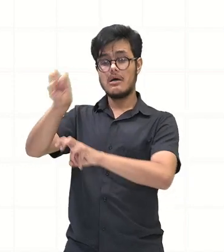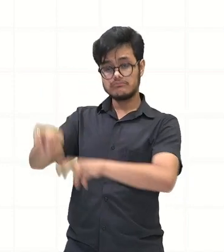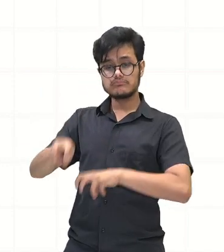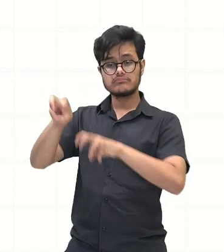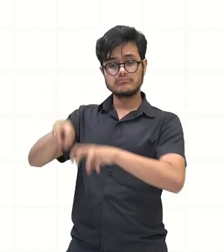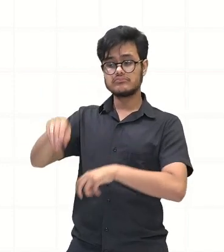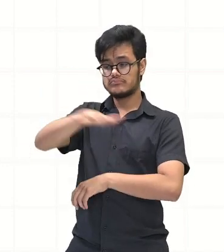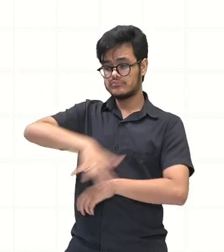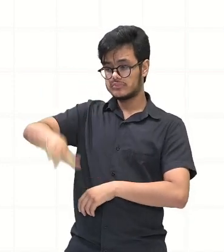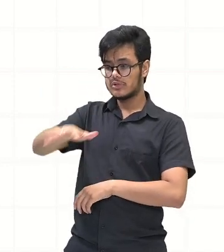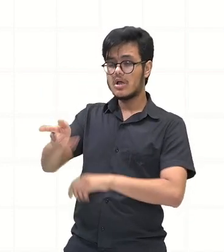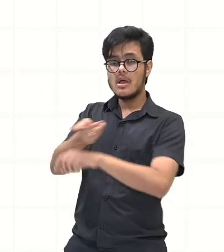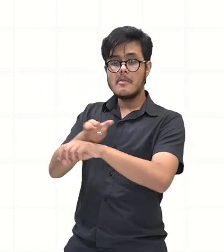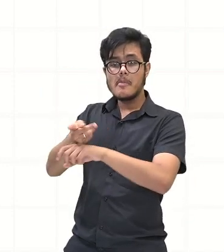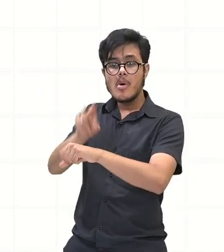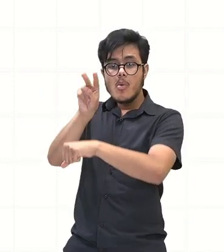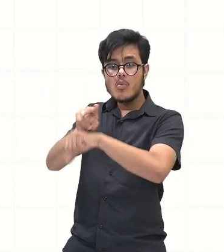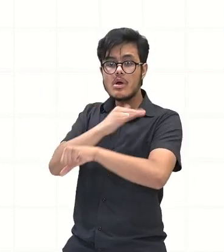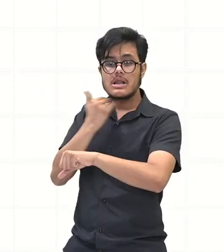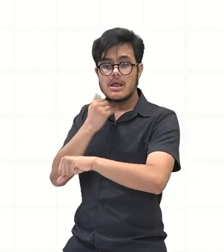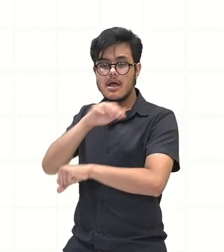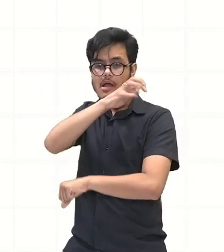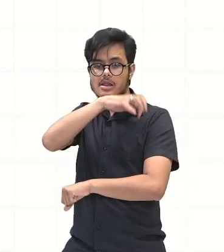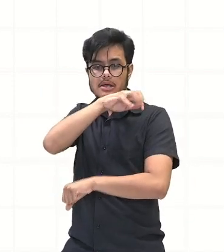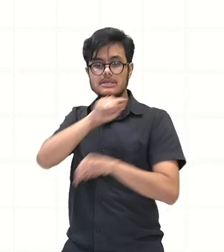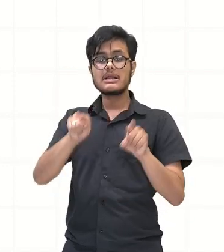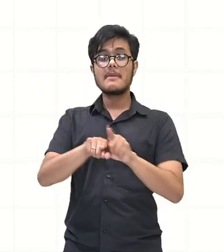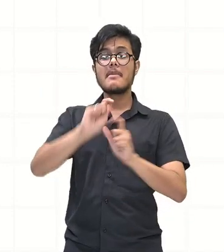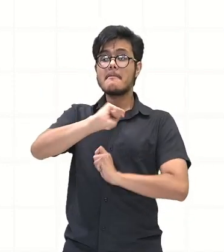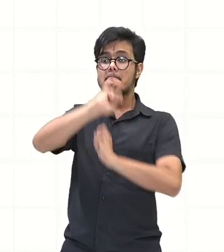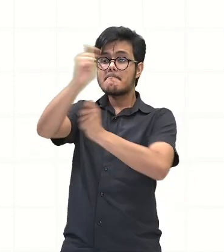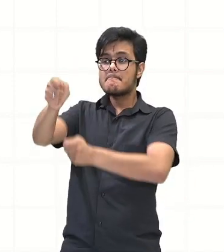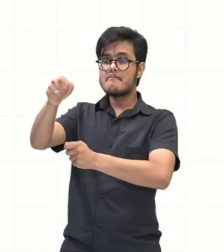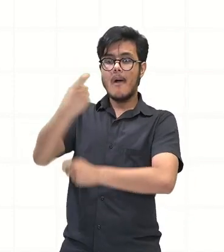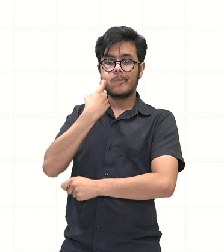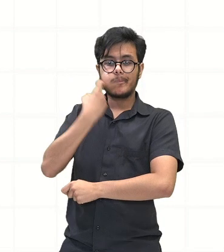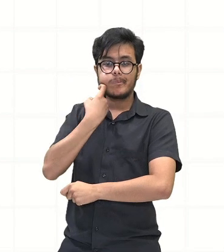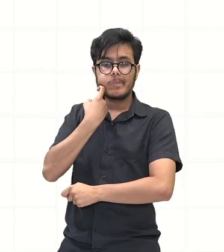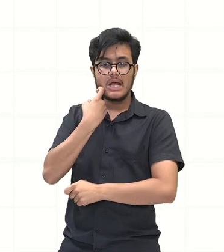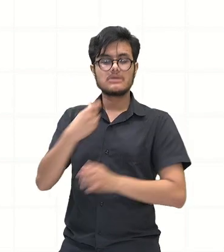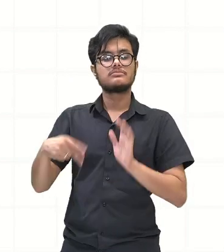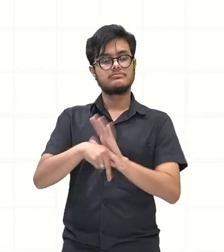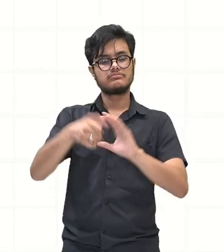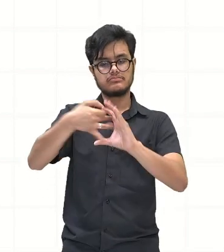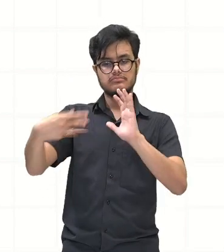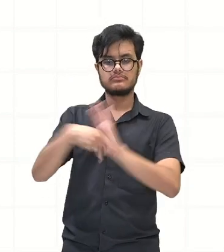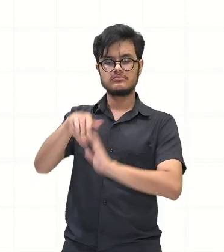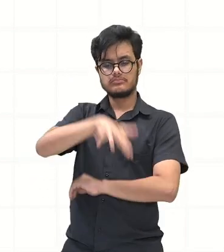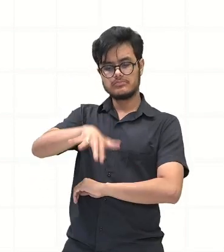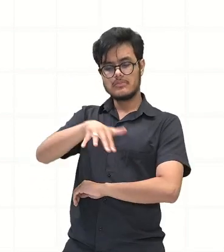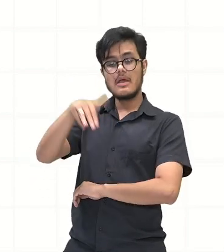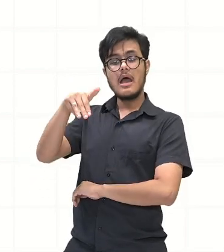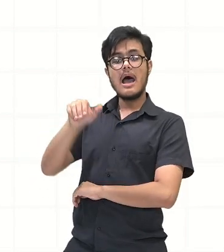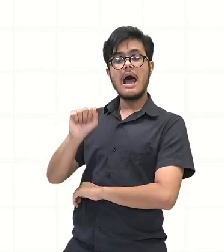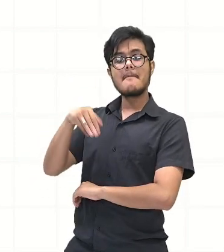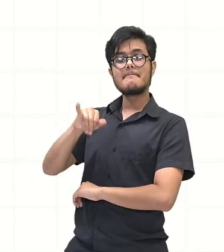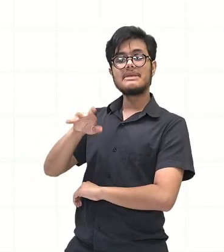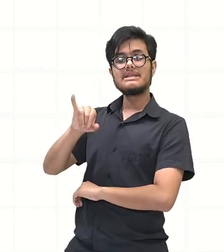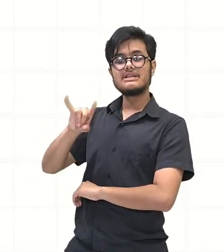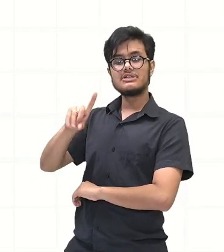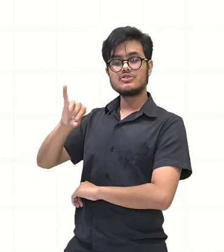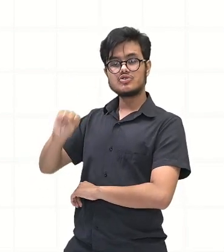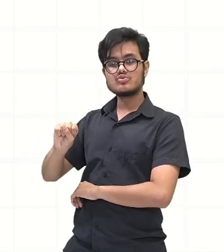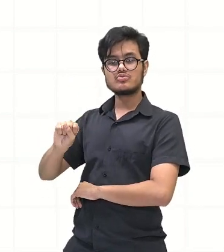a caça e a pesca. Essas são características aí principais justamente dos povos ameríndios